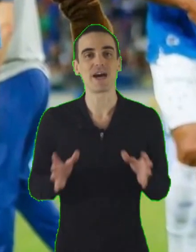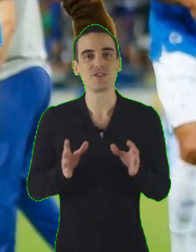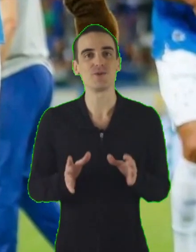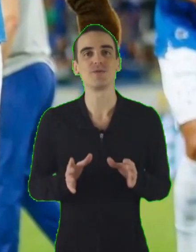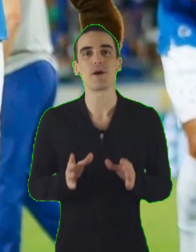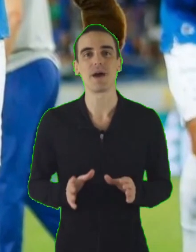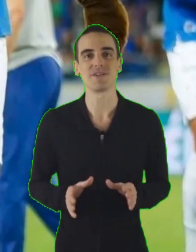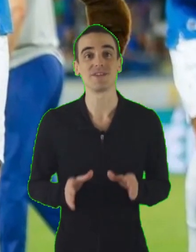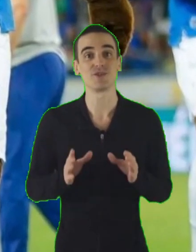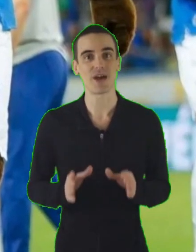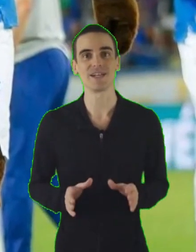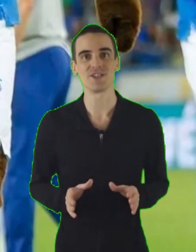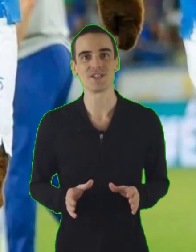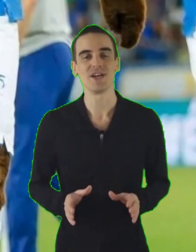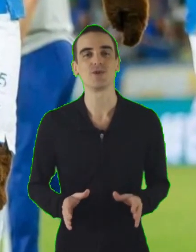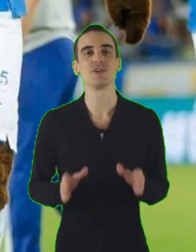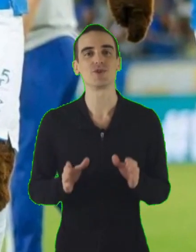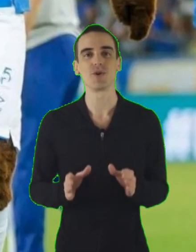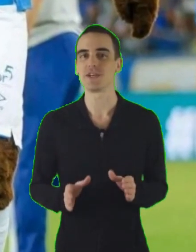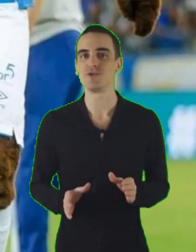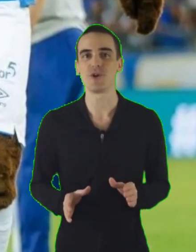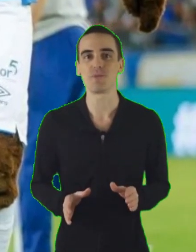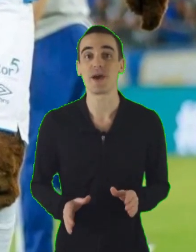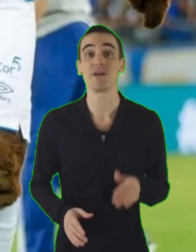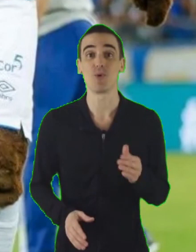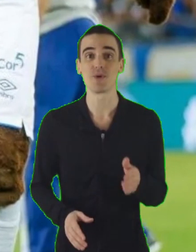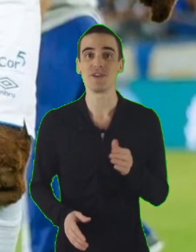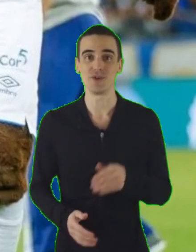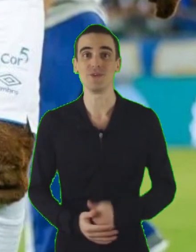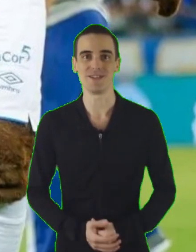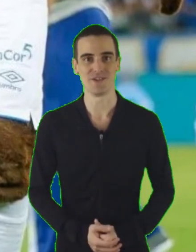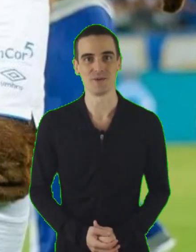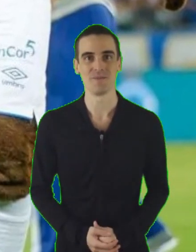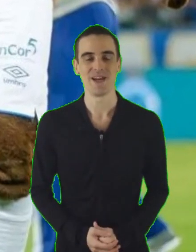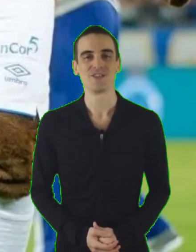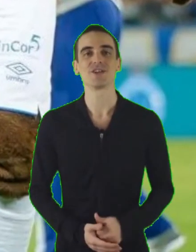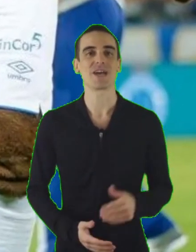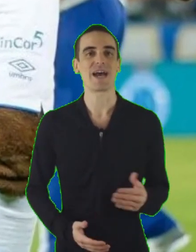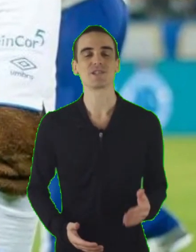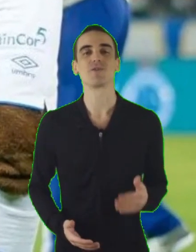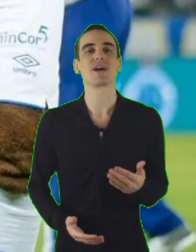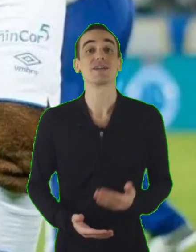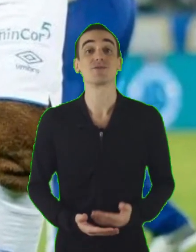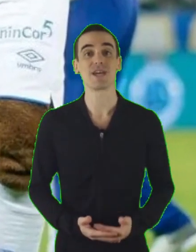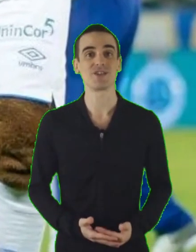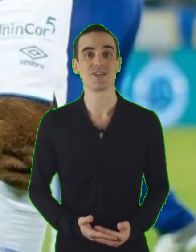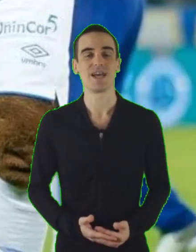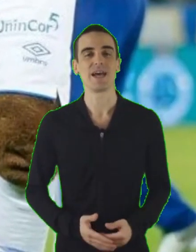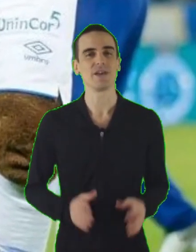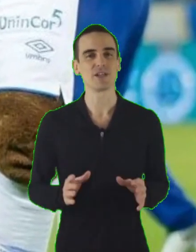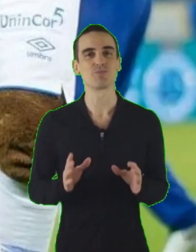últimas notícias do Cruzeiro em primeira mão, é muito importante que você deixe seu like nesse vídeo para o YouTube continuar divulgando essas informações para